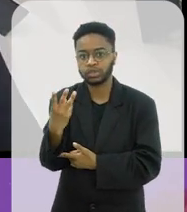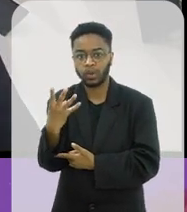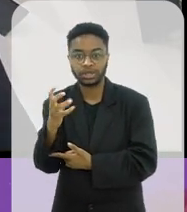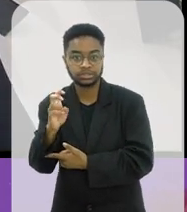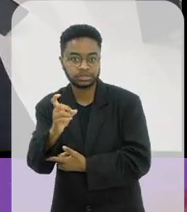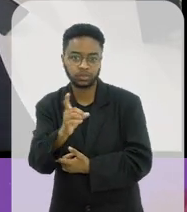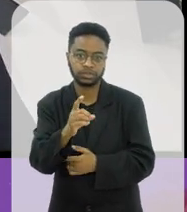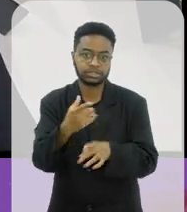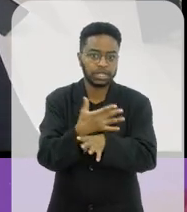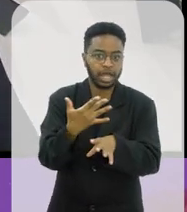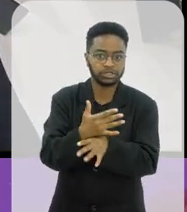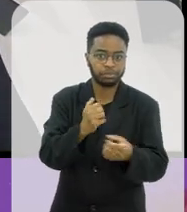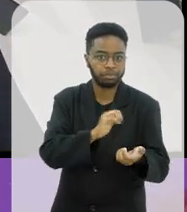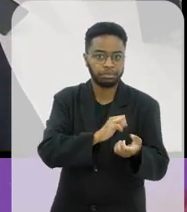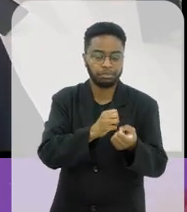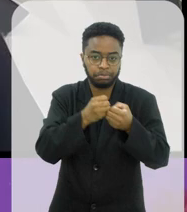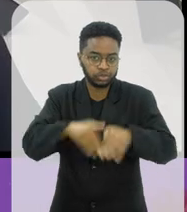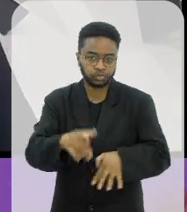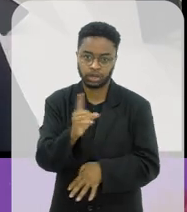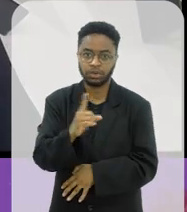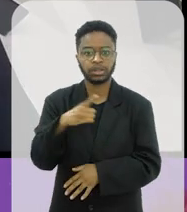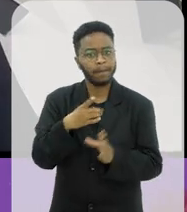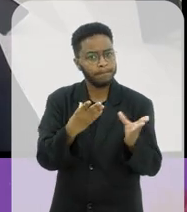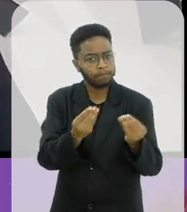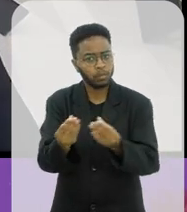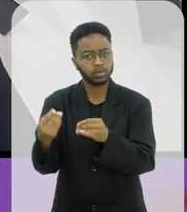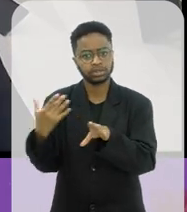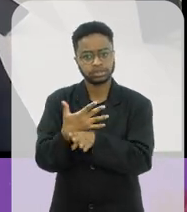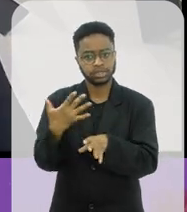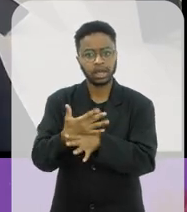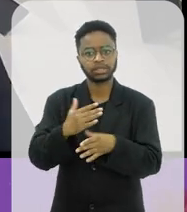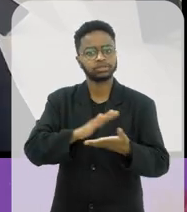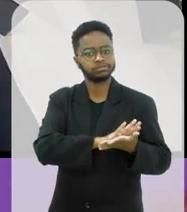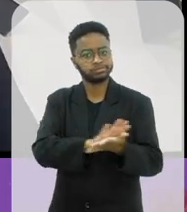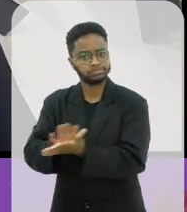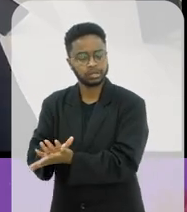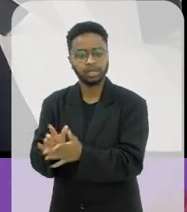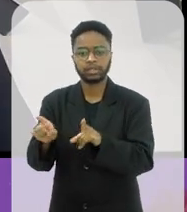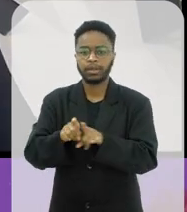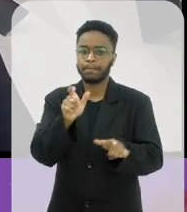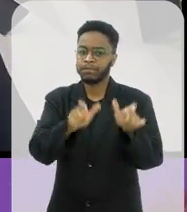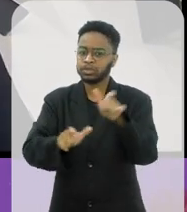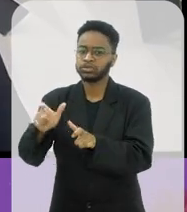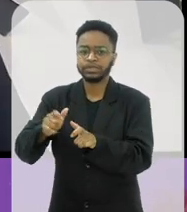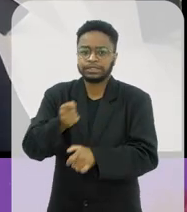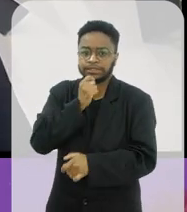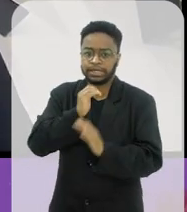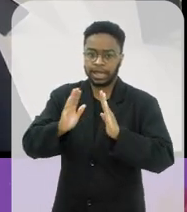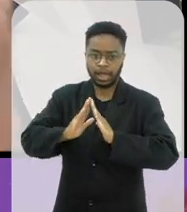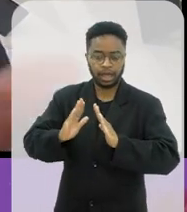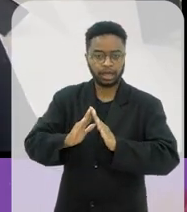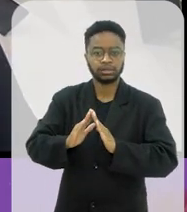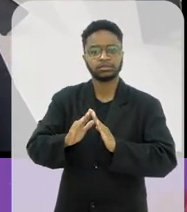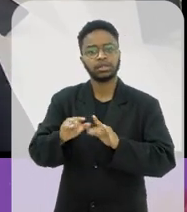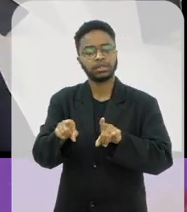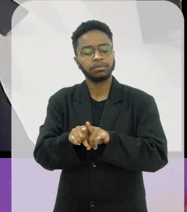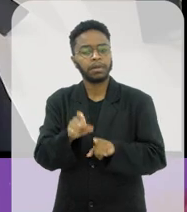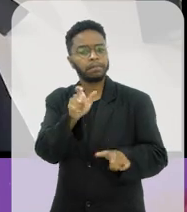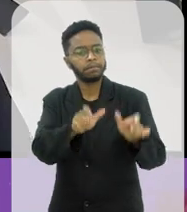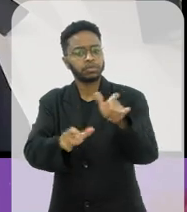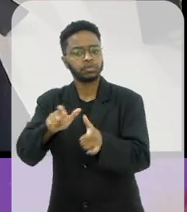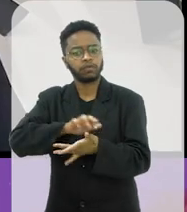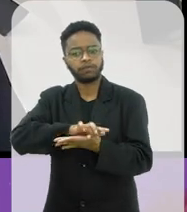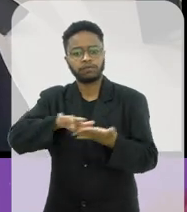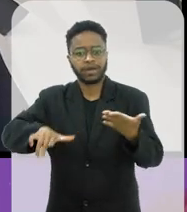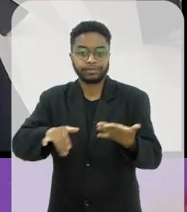1, 2, 3, 4 ou 5 municípios atingidos. Foram muitos municípios atingidos, muitas pessoas desabrigadas, muitas